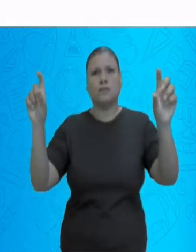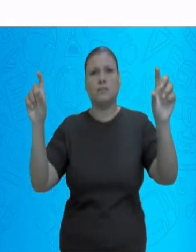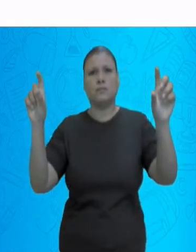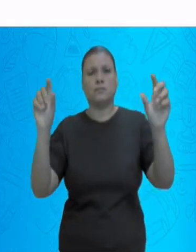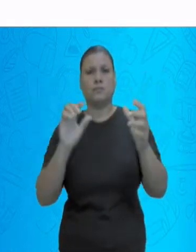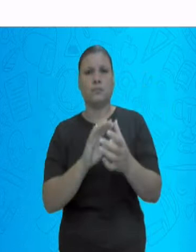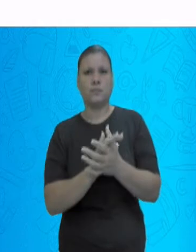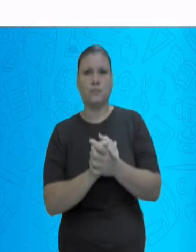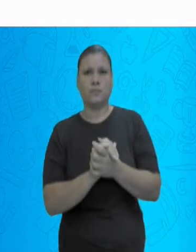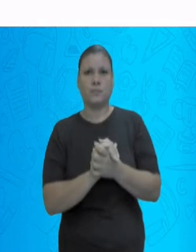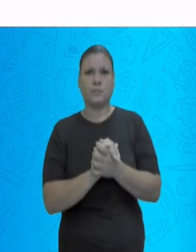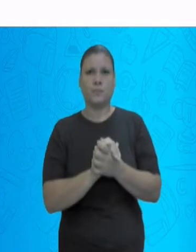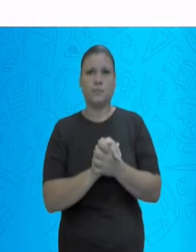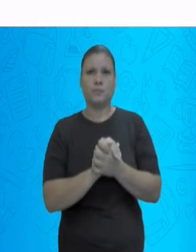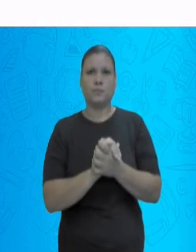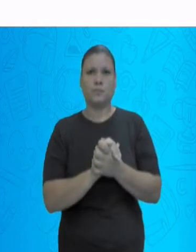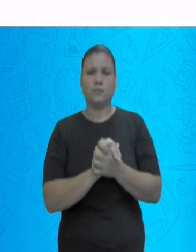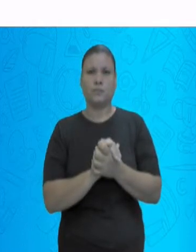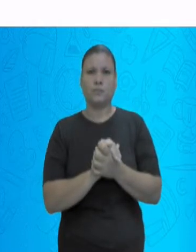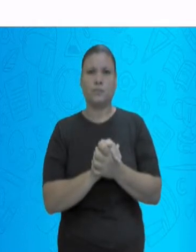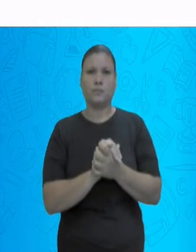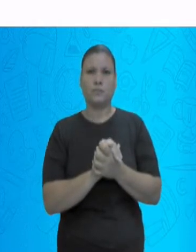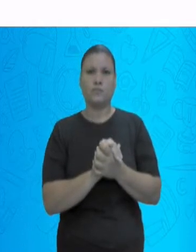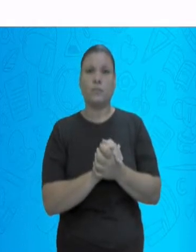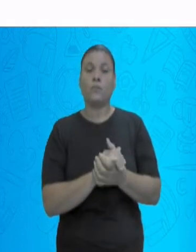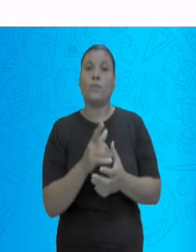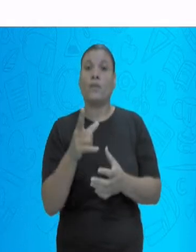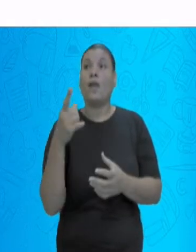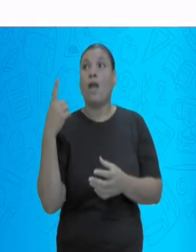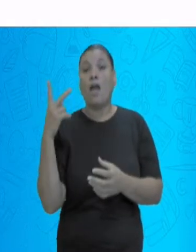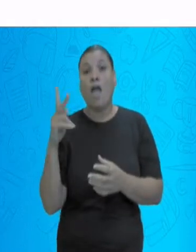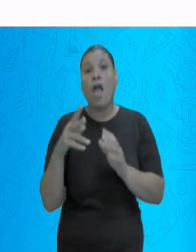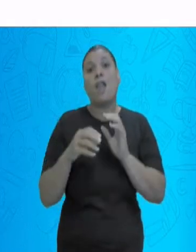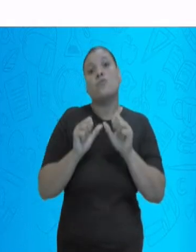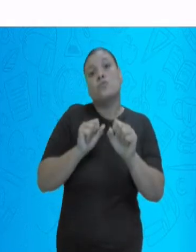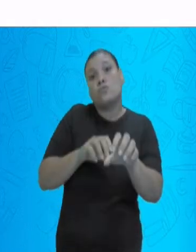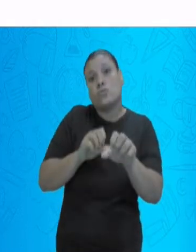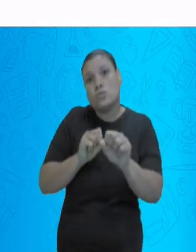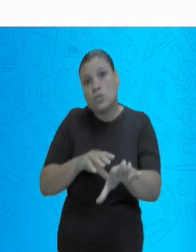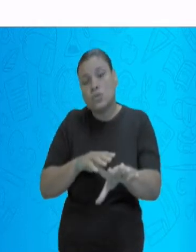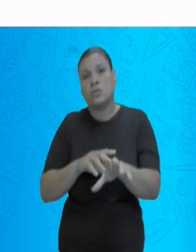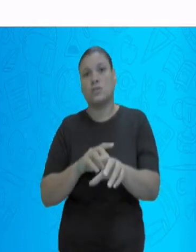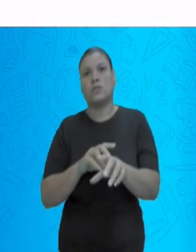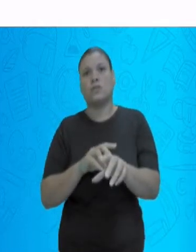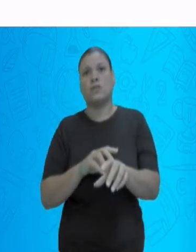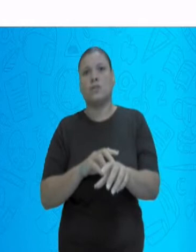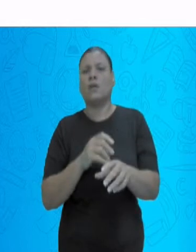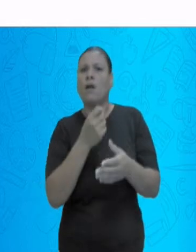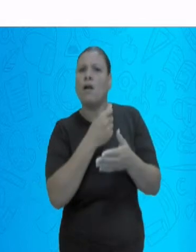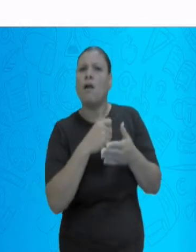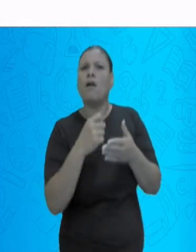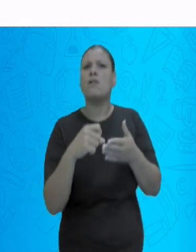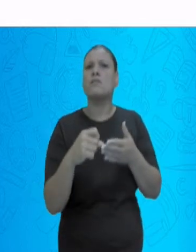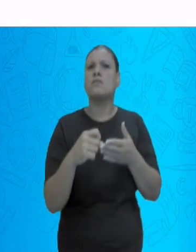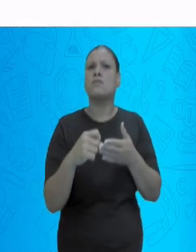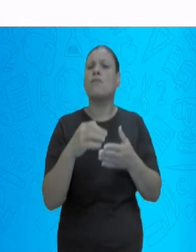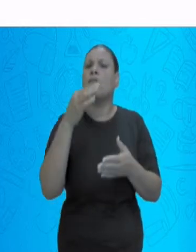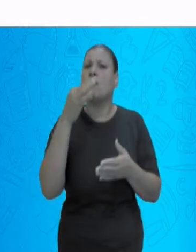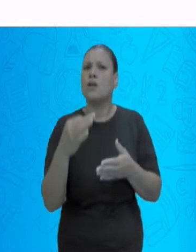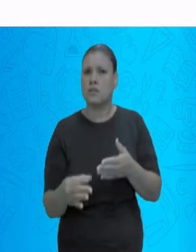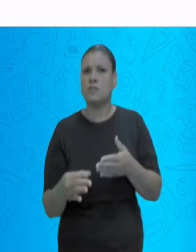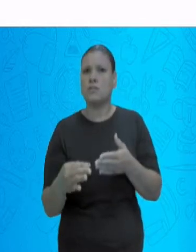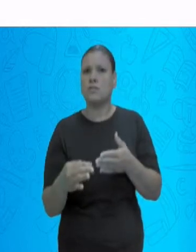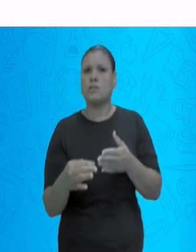pronomes não seja rigorosamente seguida, algumas normas devem ser observadas, sobretudo